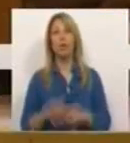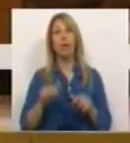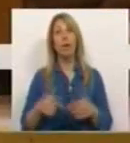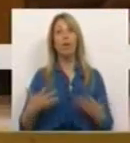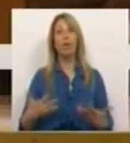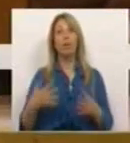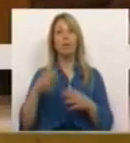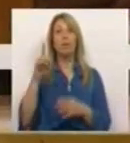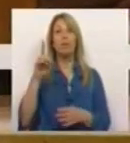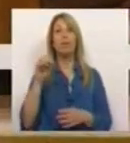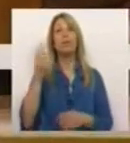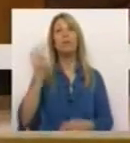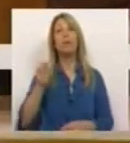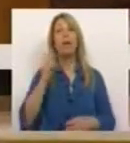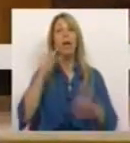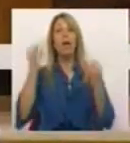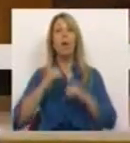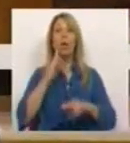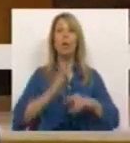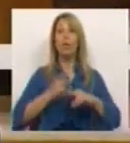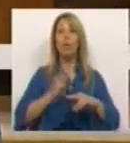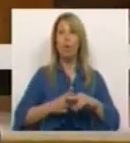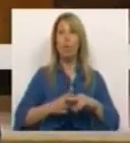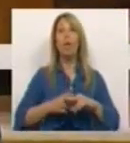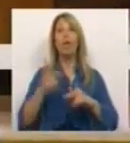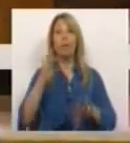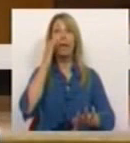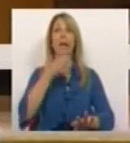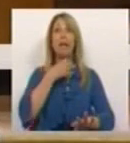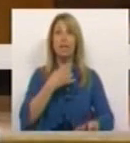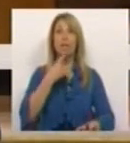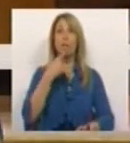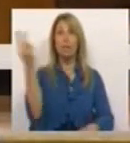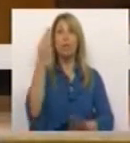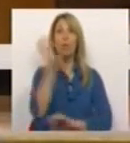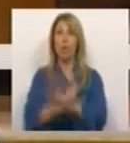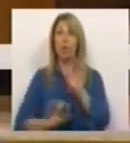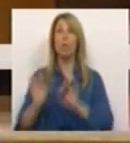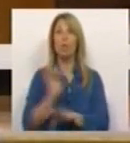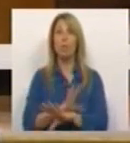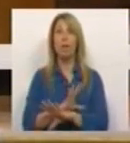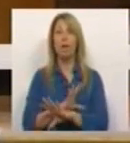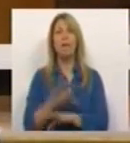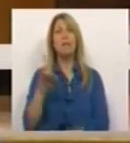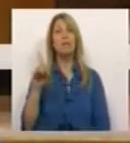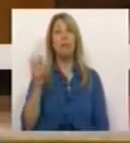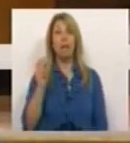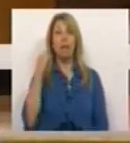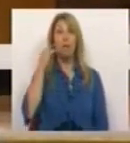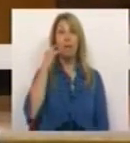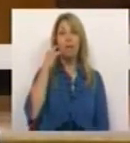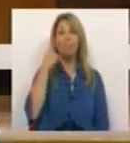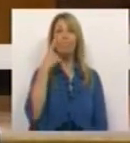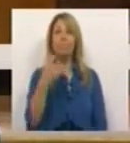assinala-se os 60 anos do Tratado de Roma, num momento de profunda crise na e da União Europeia. 60 anos depois, constatamos